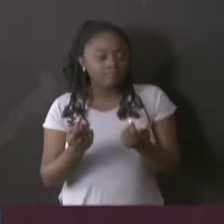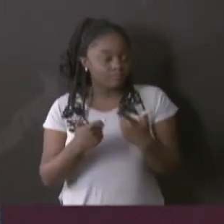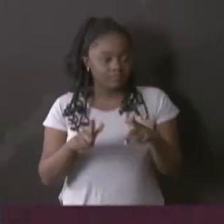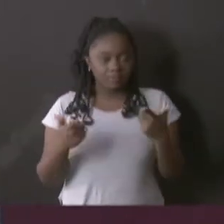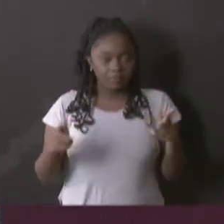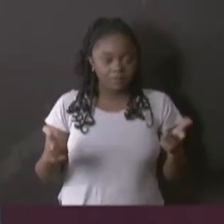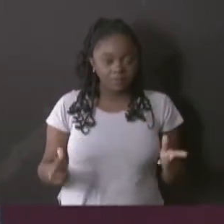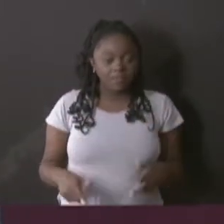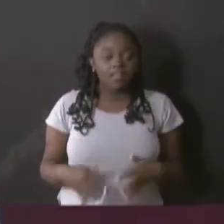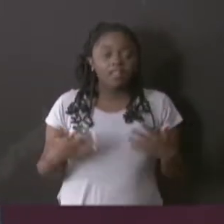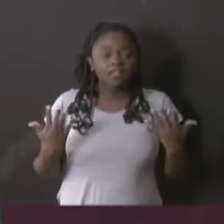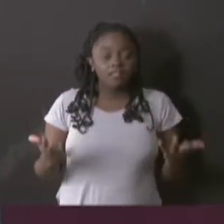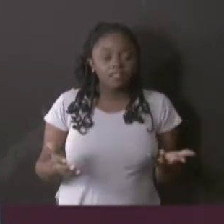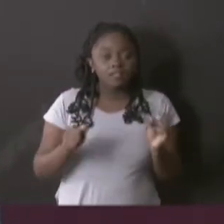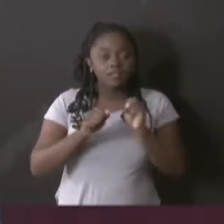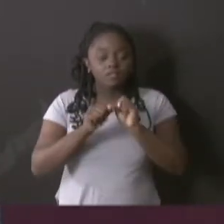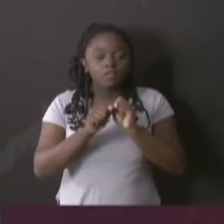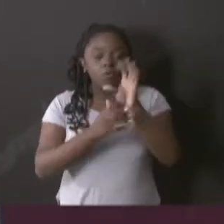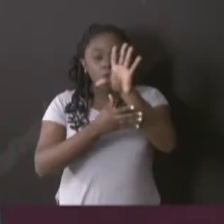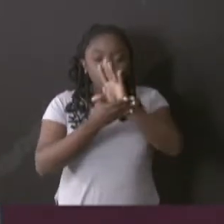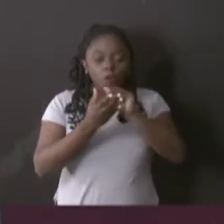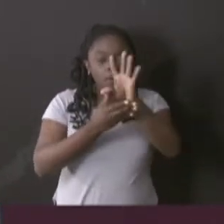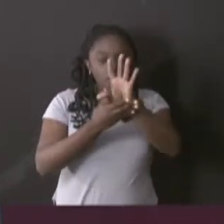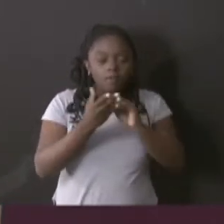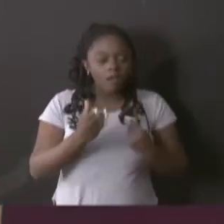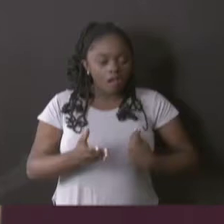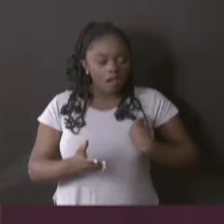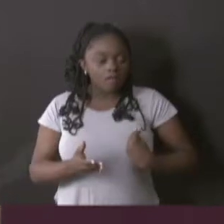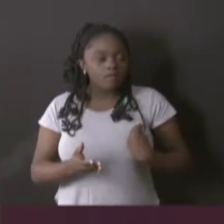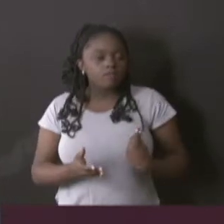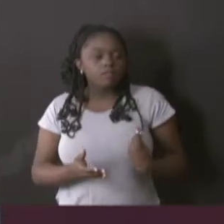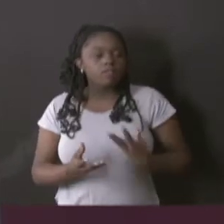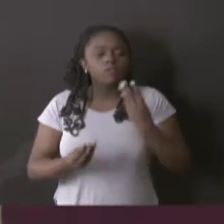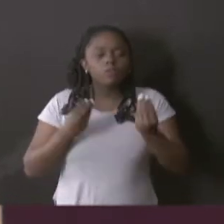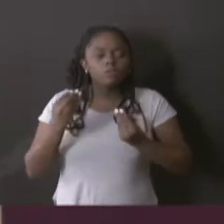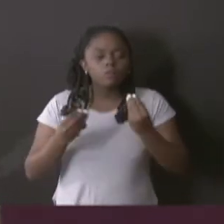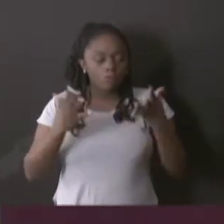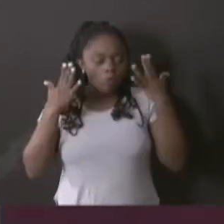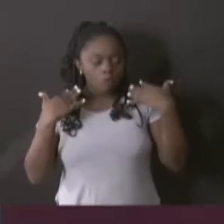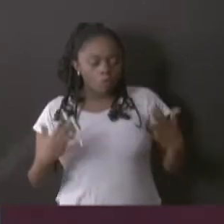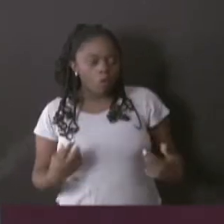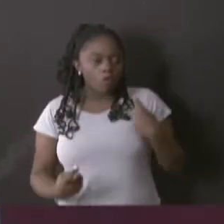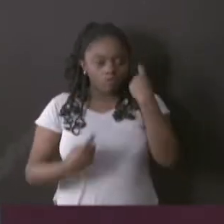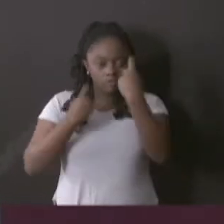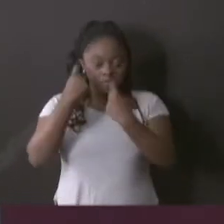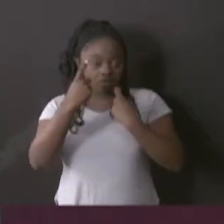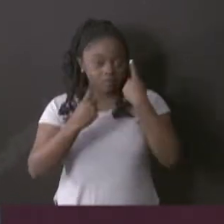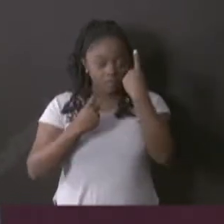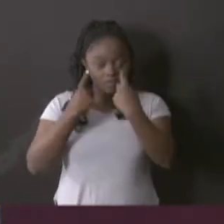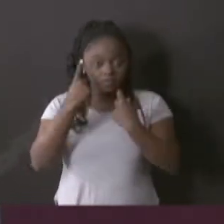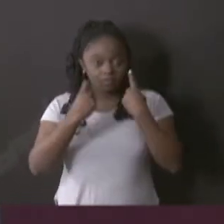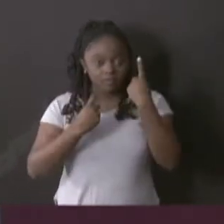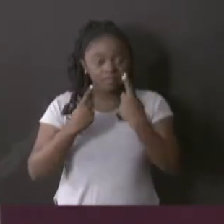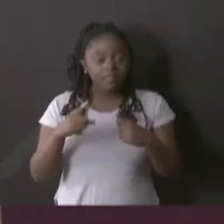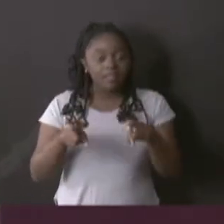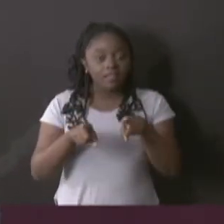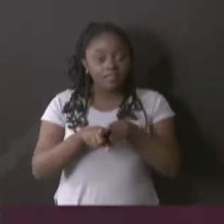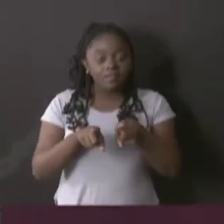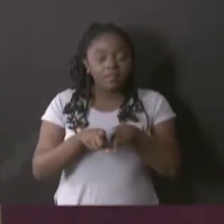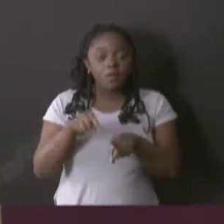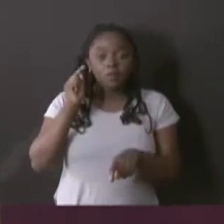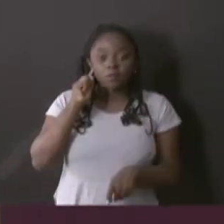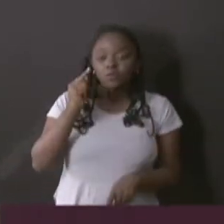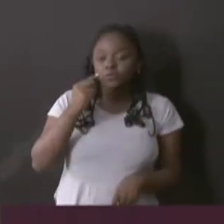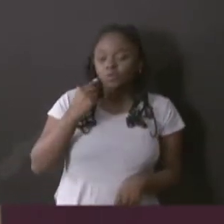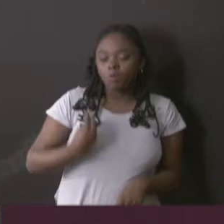gente imita aquilo, né? A gente dá vida com o corpo, com as expressões faciais, e isso para o surdo é